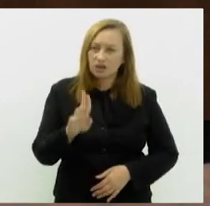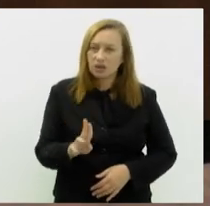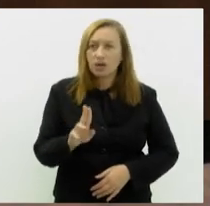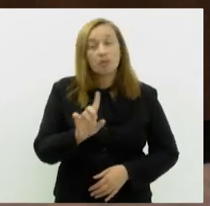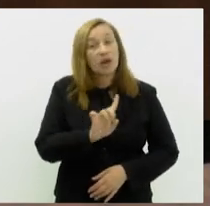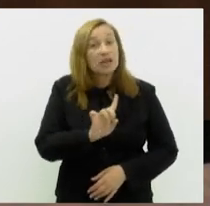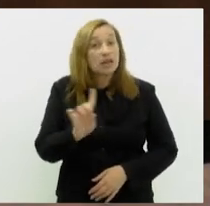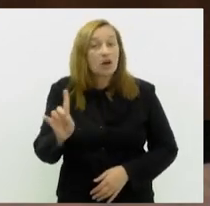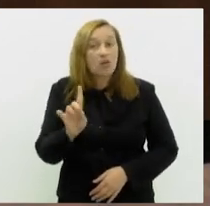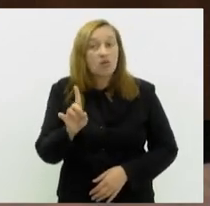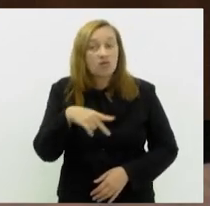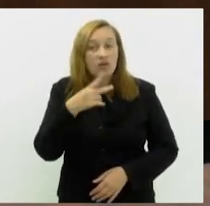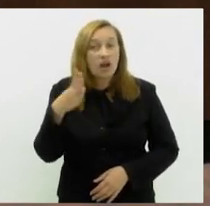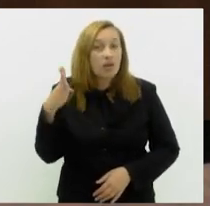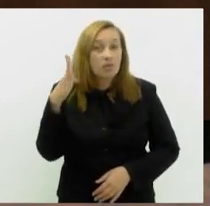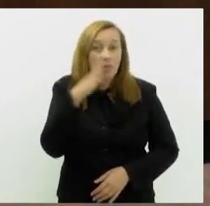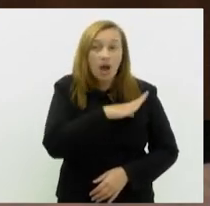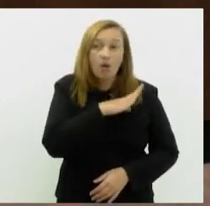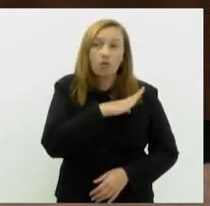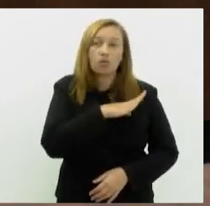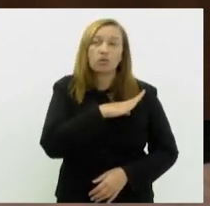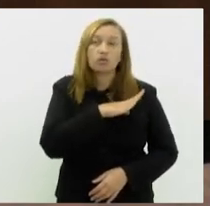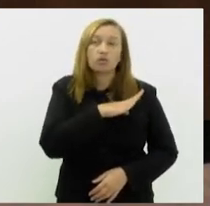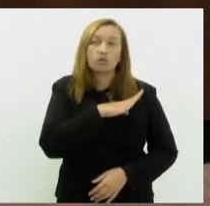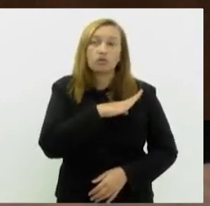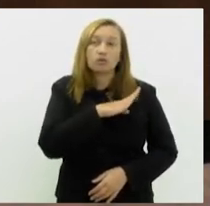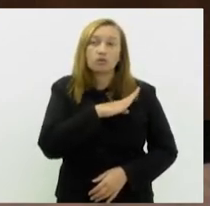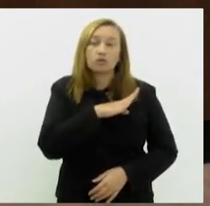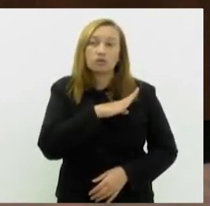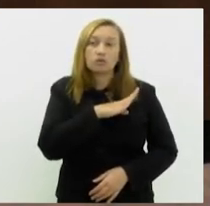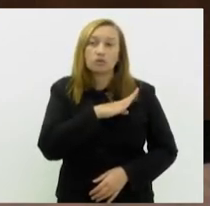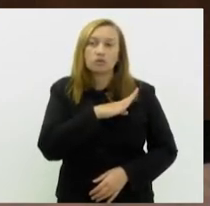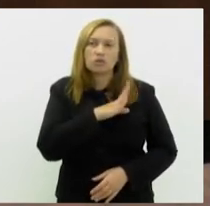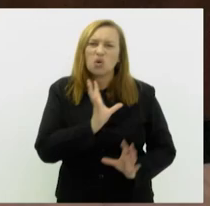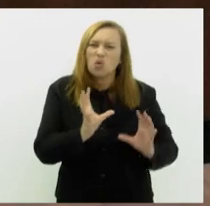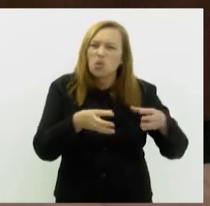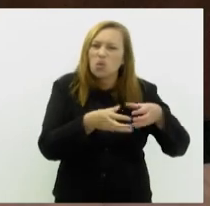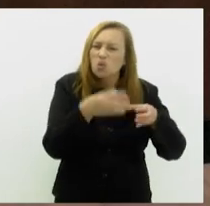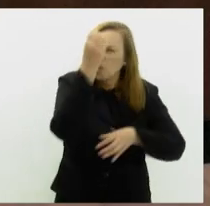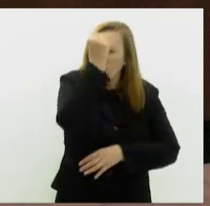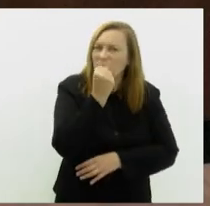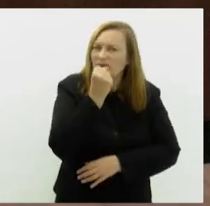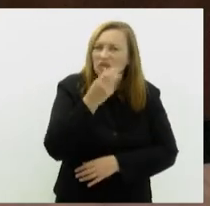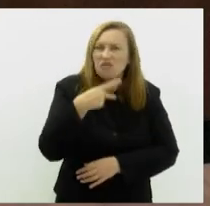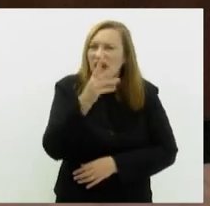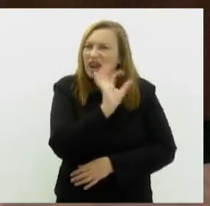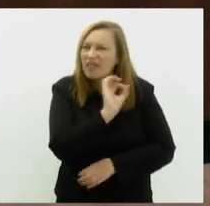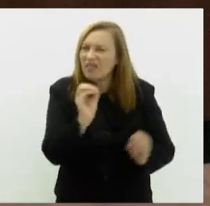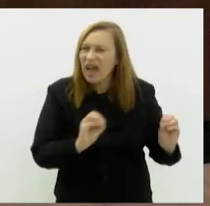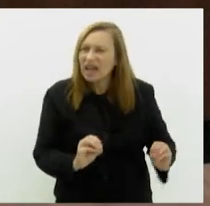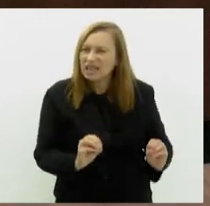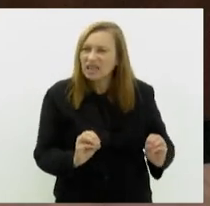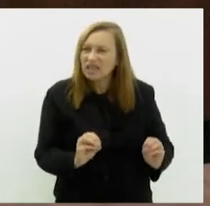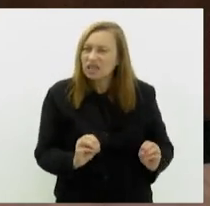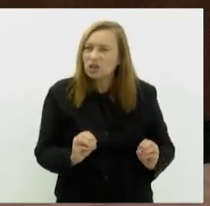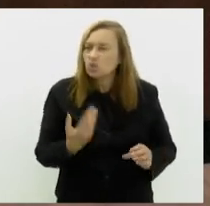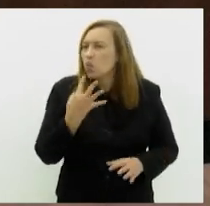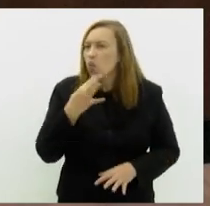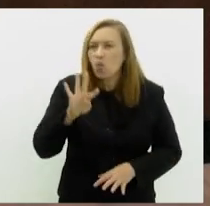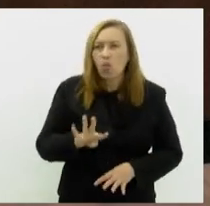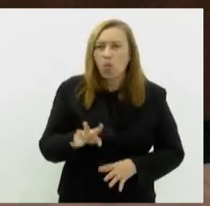abrem a boca para fazer uma crítica a um grupo terrorista Hamas, que não reconhece Israel e oprime